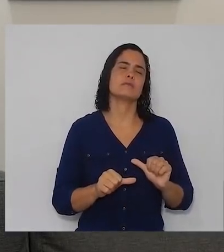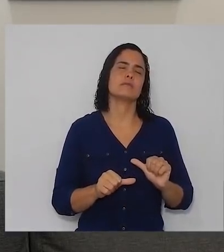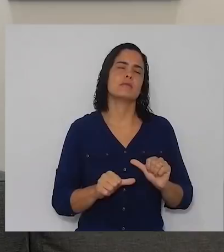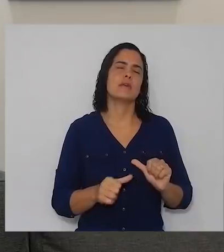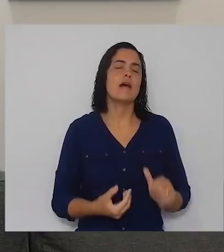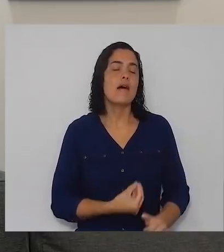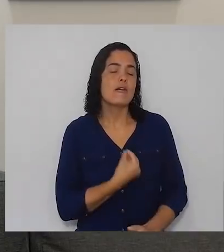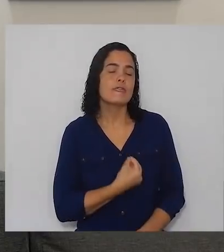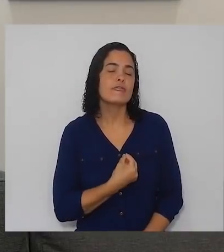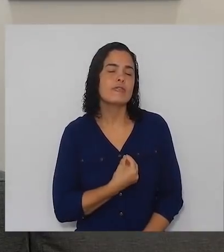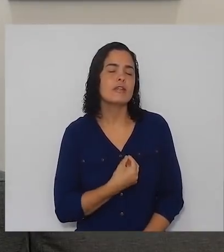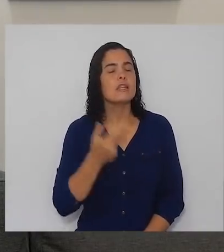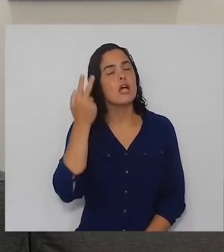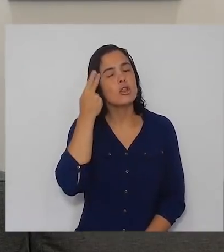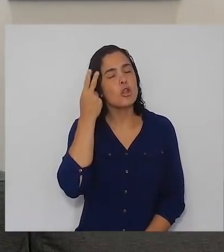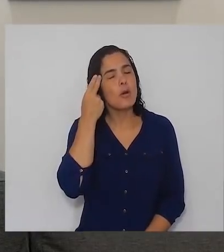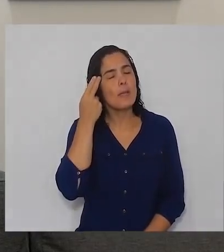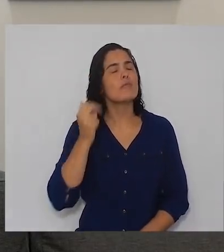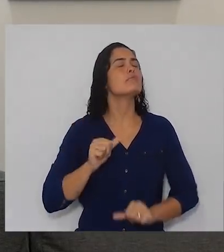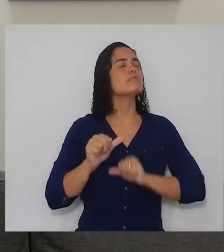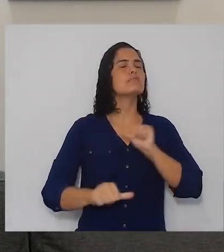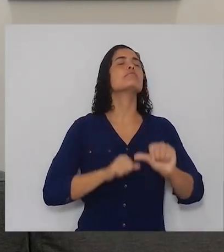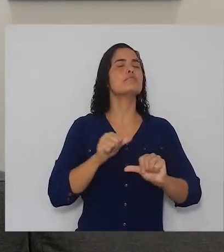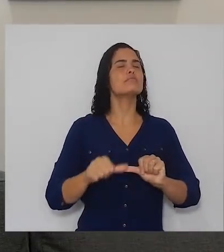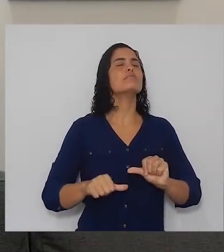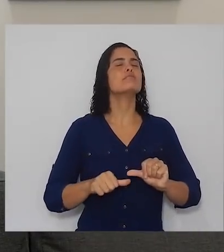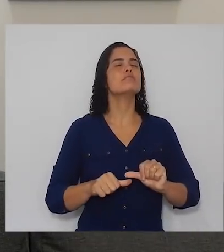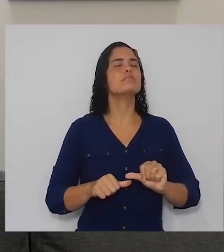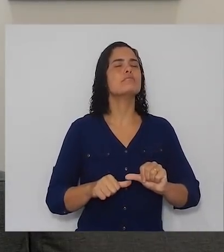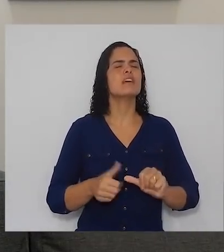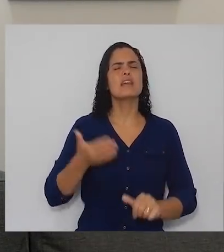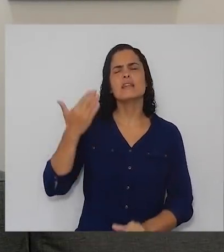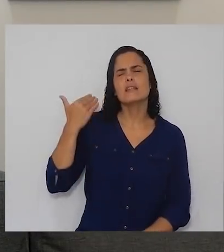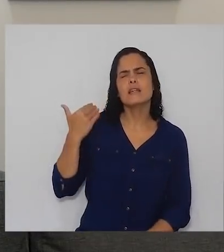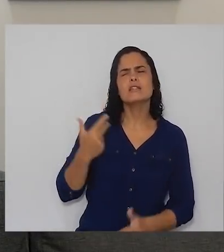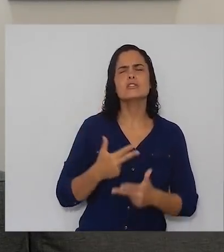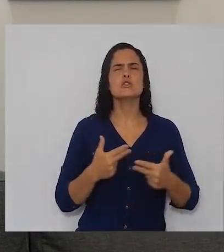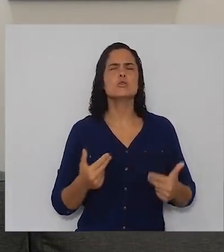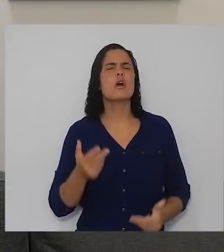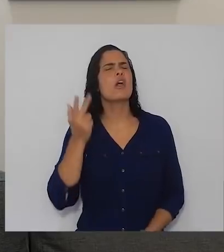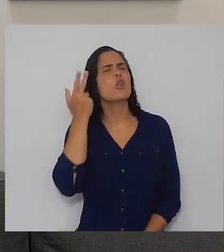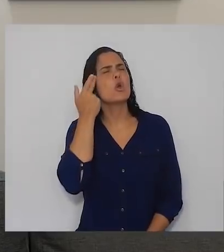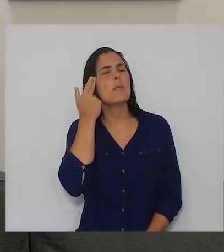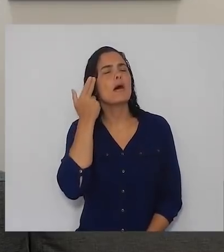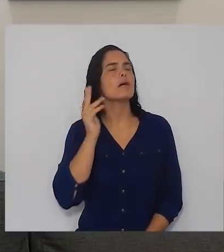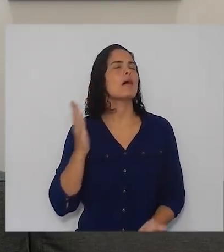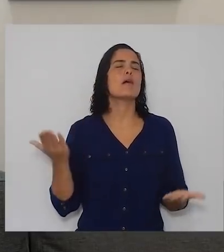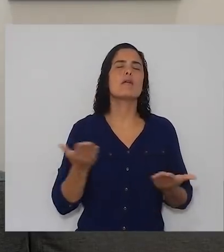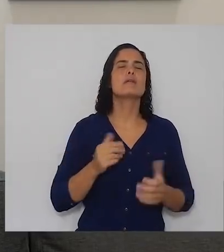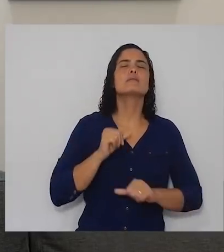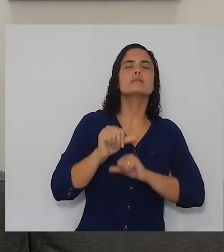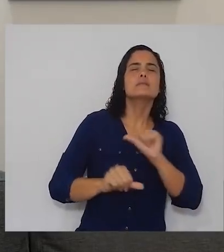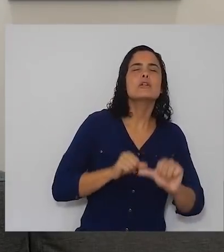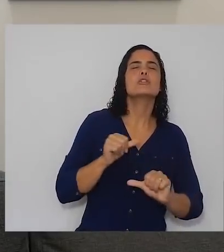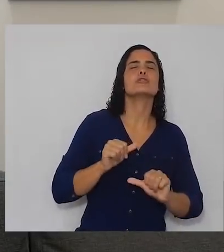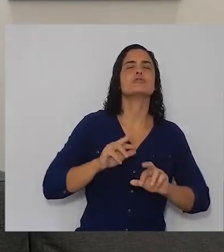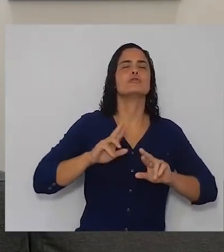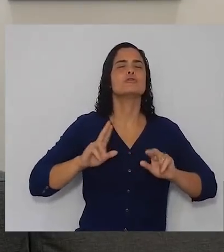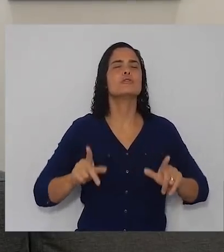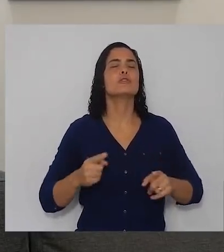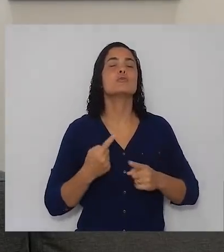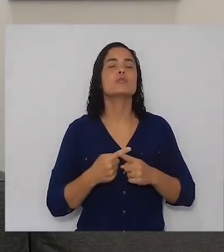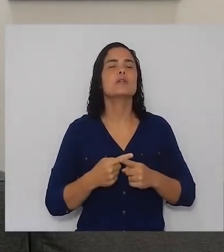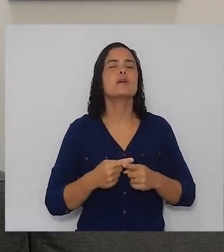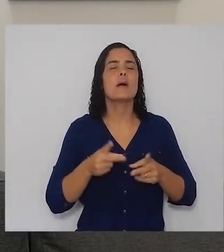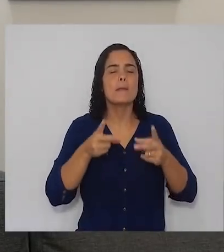nossa rotina criando um novo normal, um normal diferente, que coisas que antes eram tão normais se